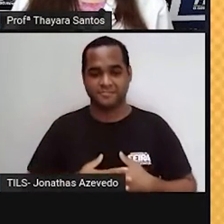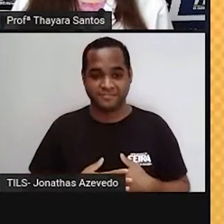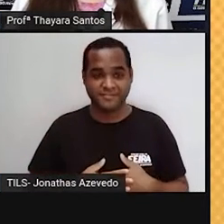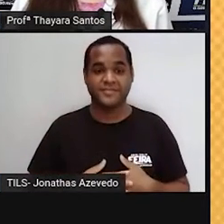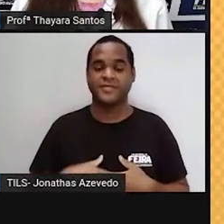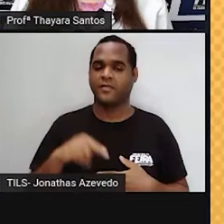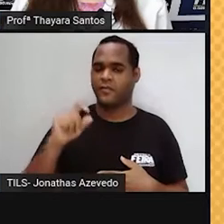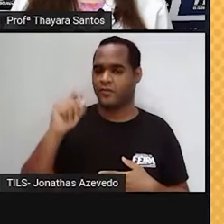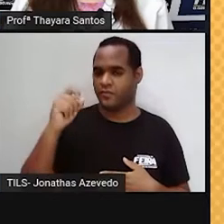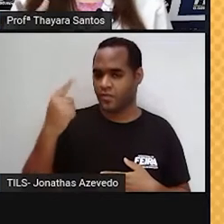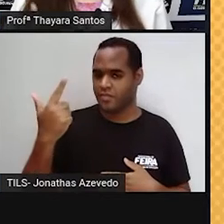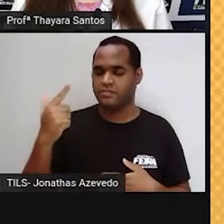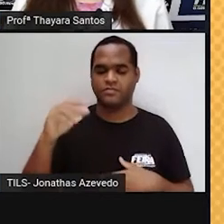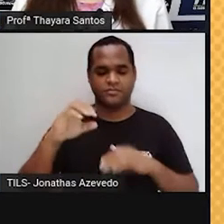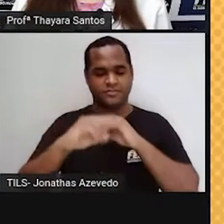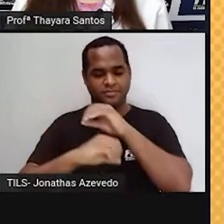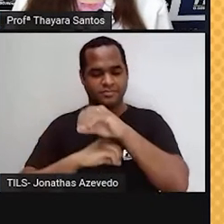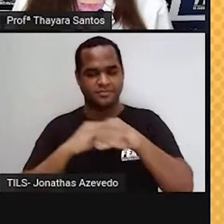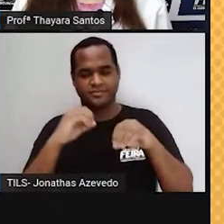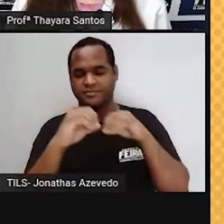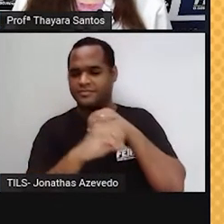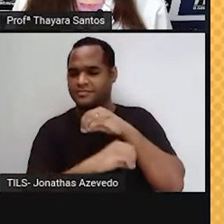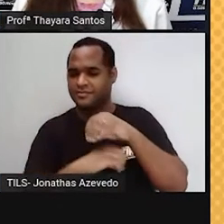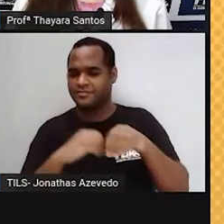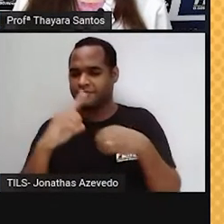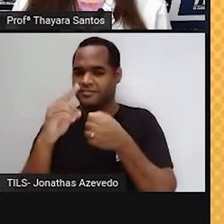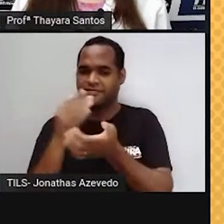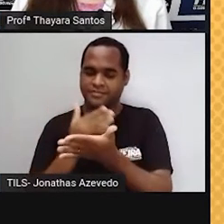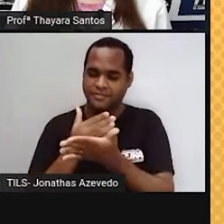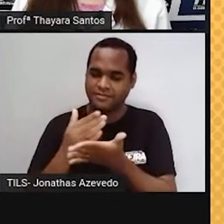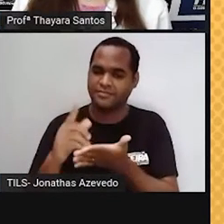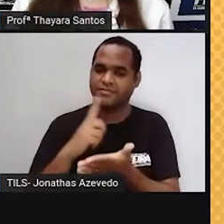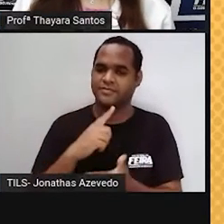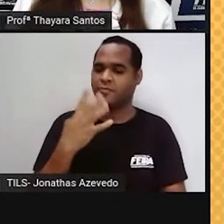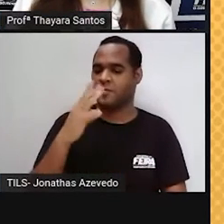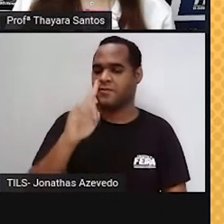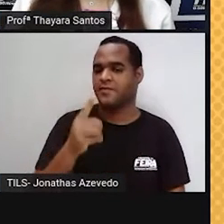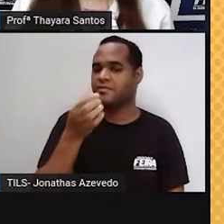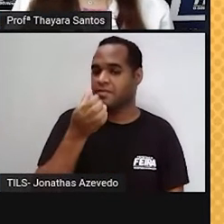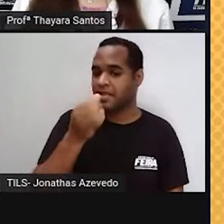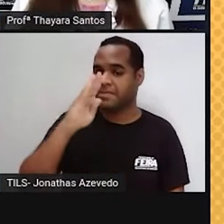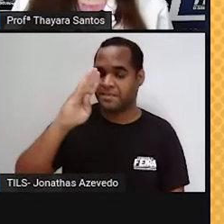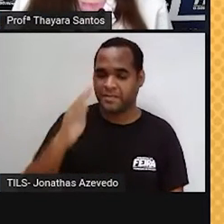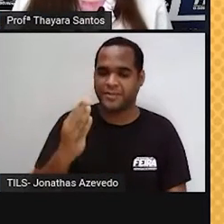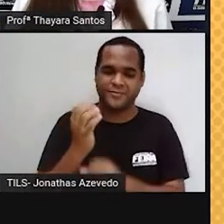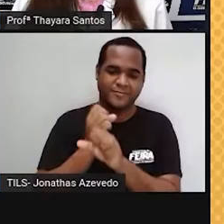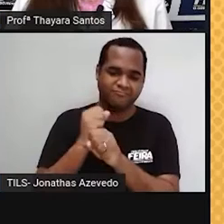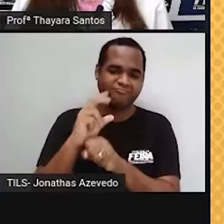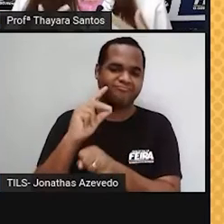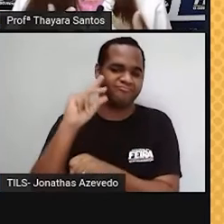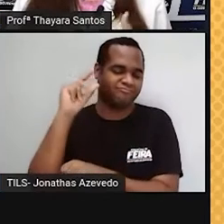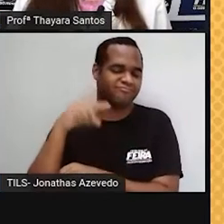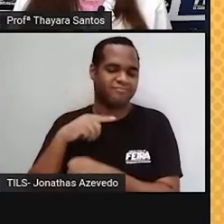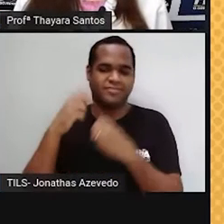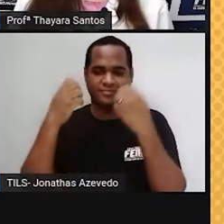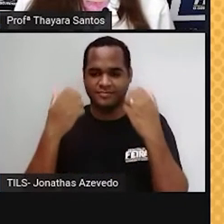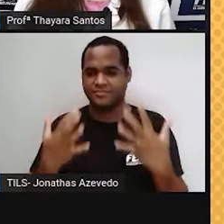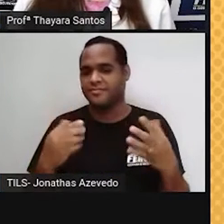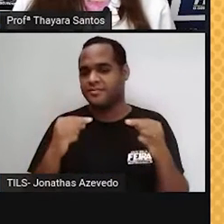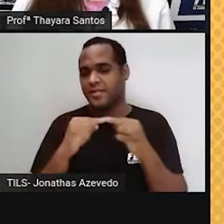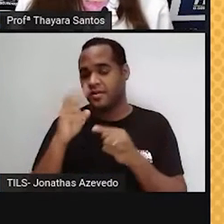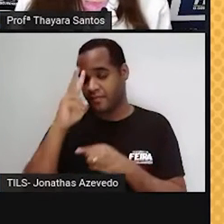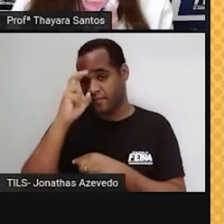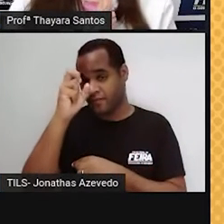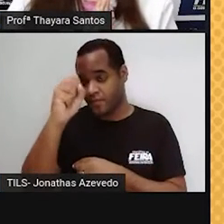Sol e os planetas surgiram aí mais ou menos há 4,6 bilhões de anos. Com o resultado da reação de uma força